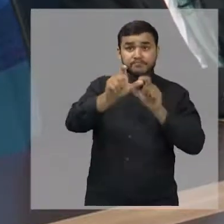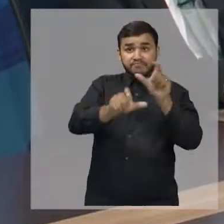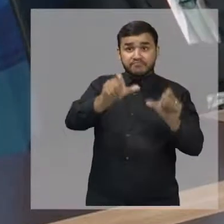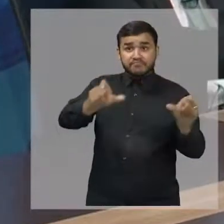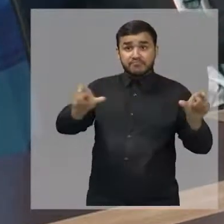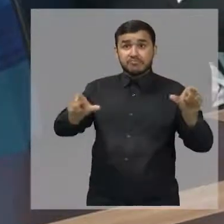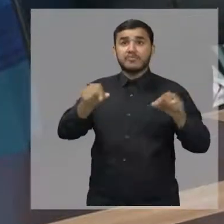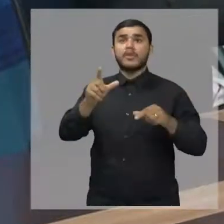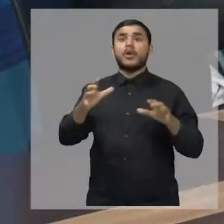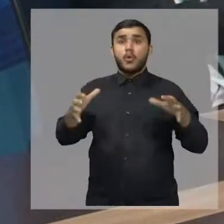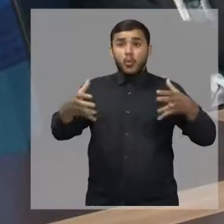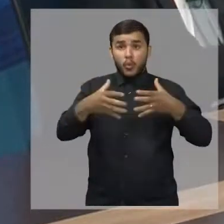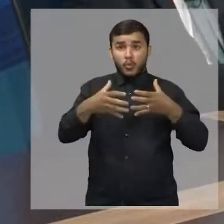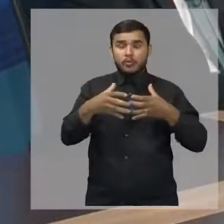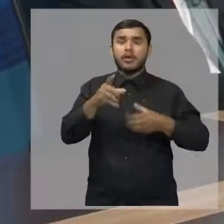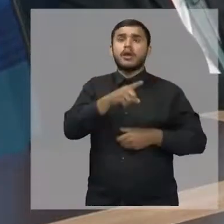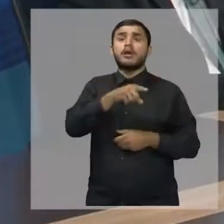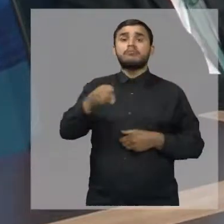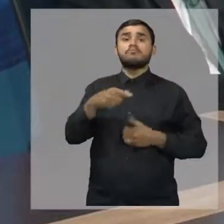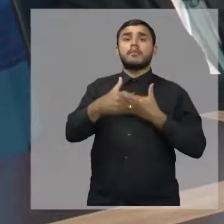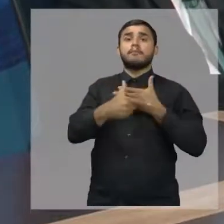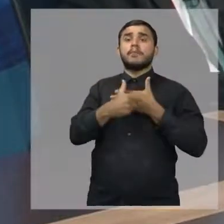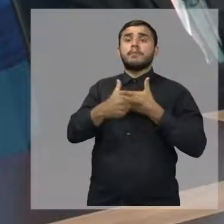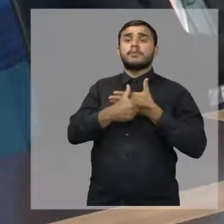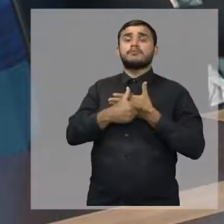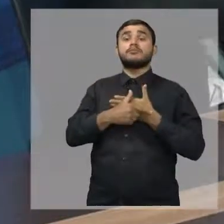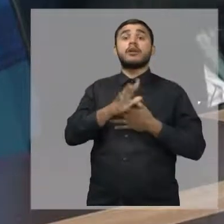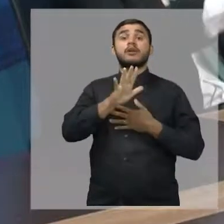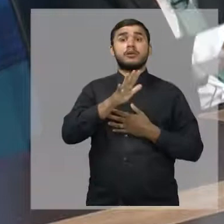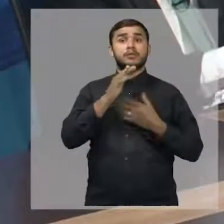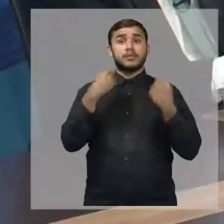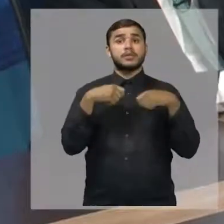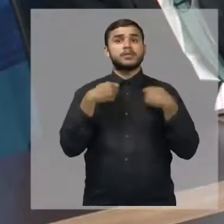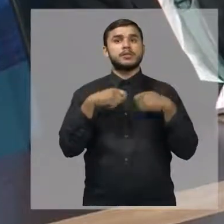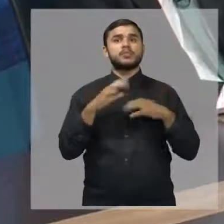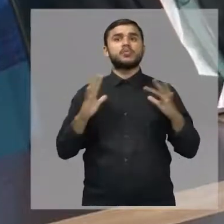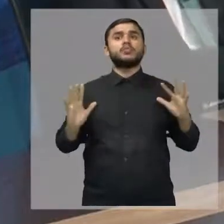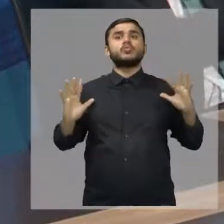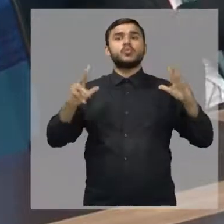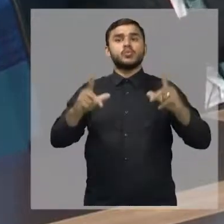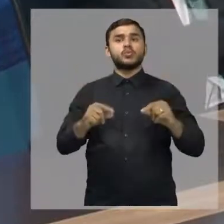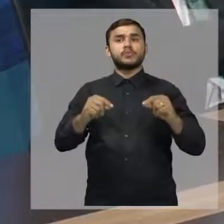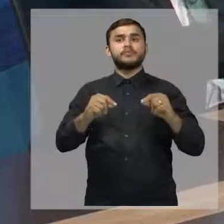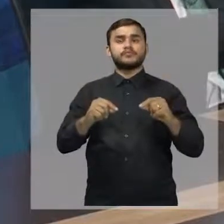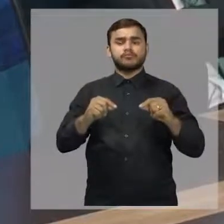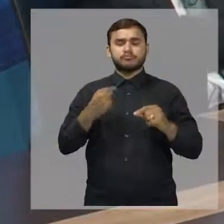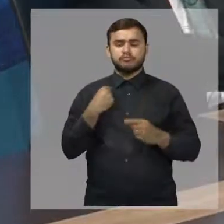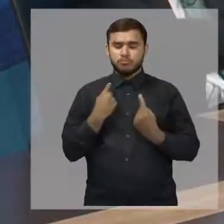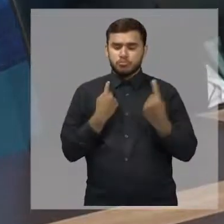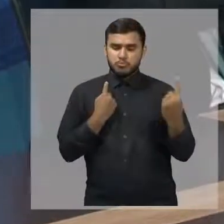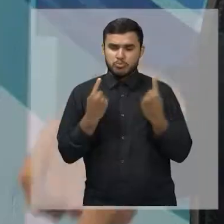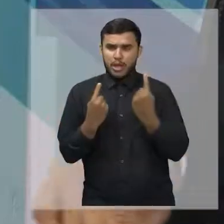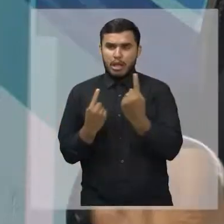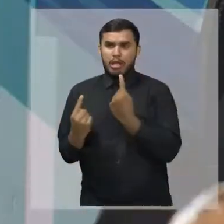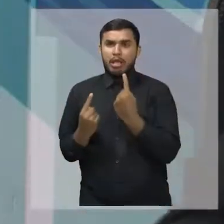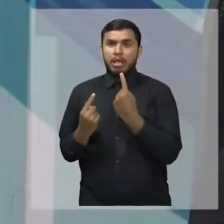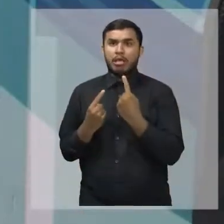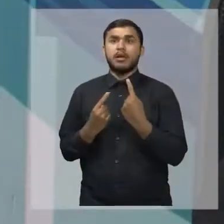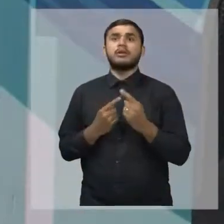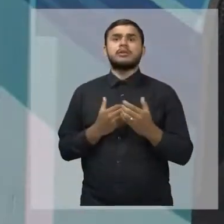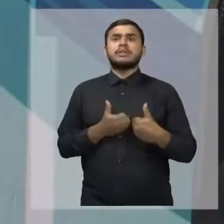papel, percebendo que a finalidade do mandato é servir a coletividade e não o interesse pessoal de quem